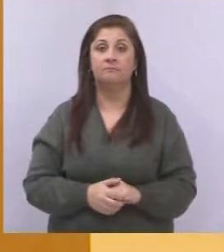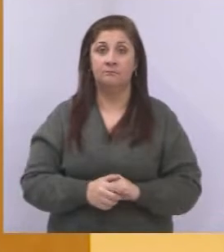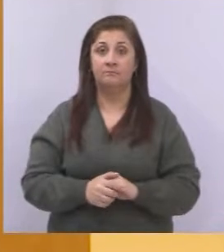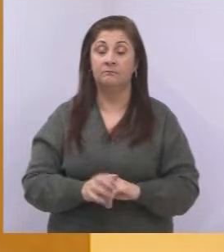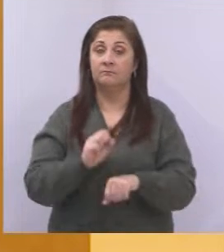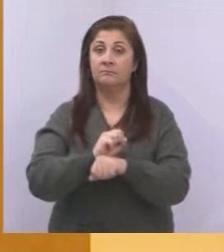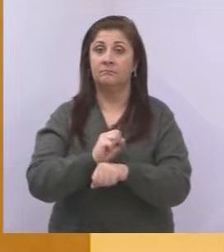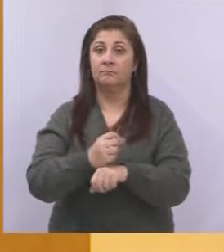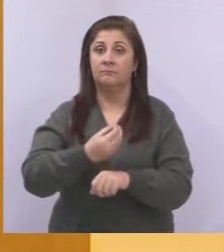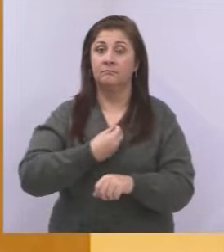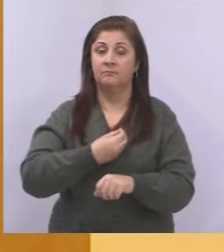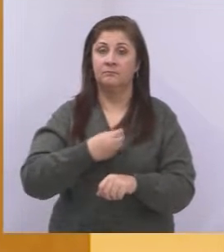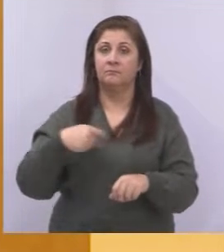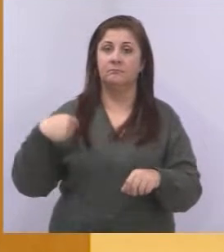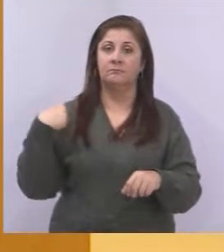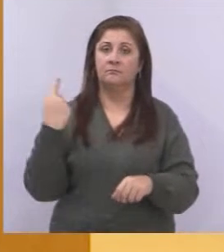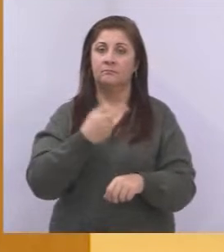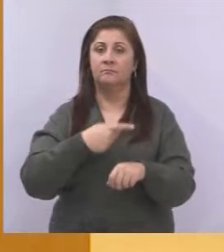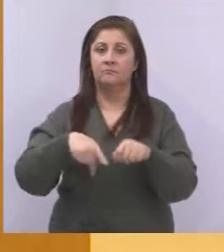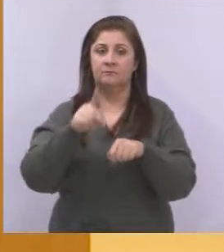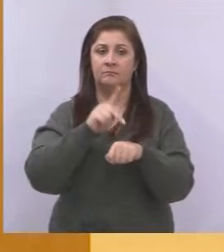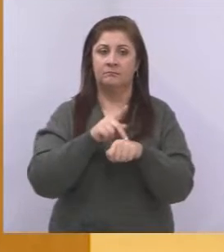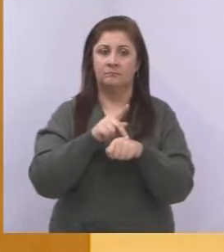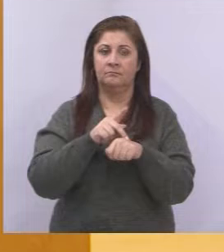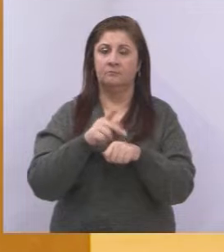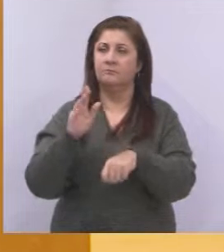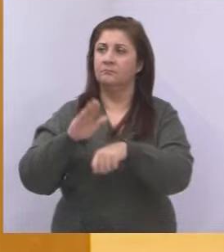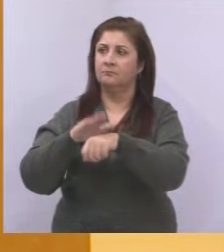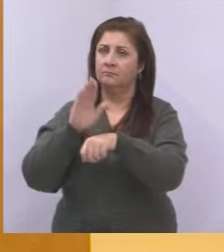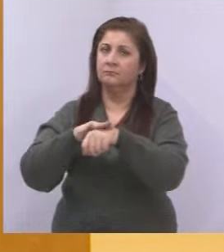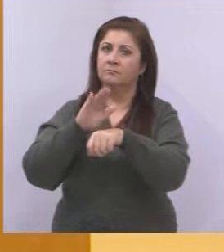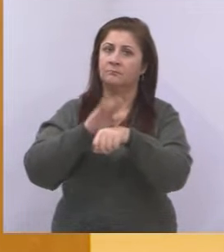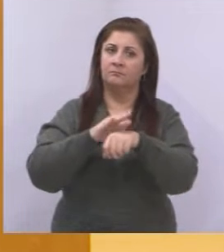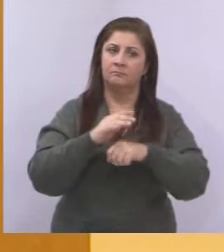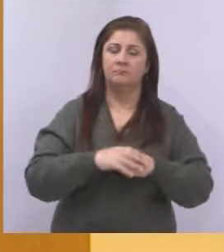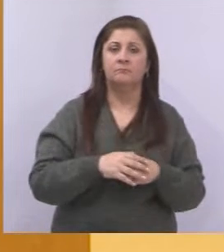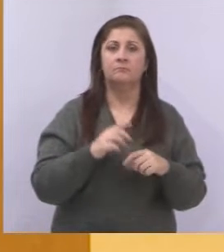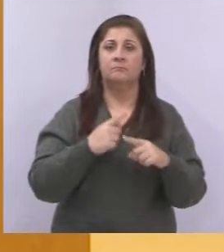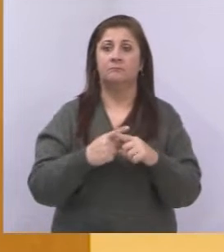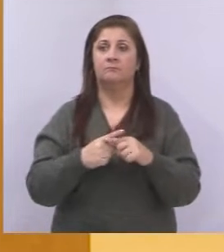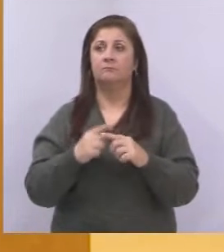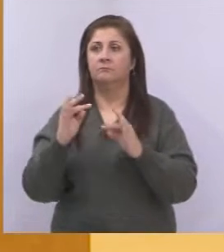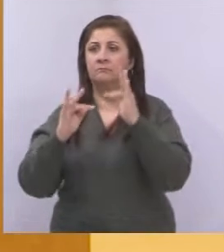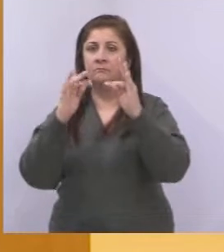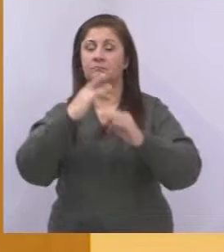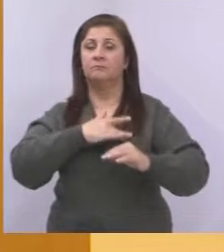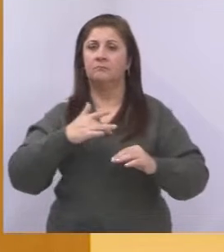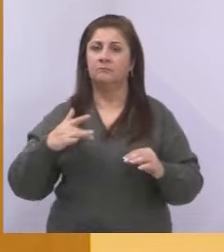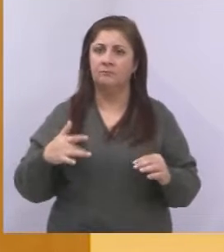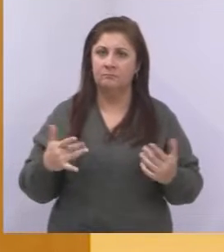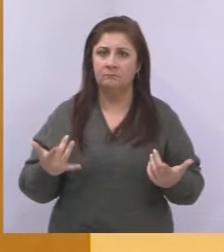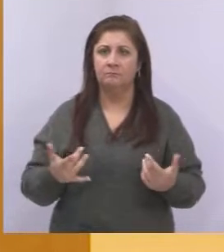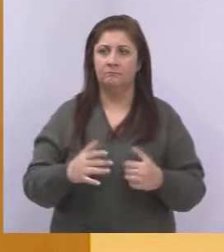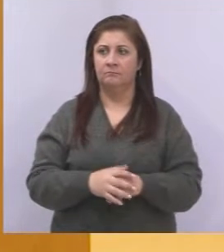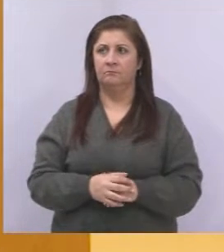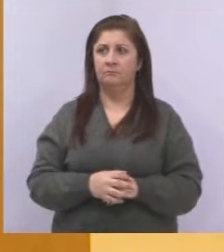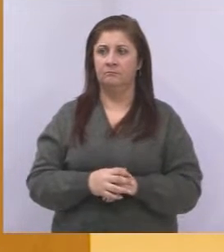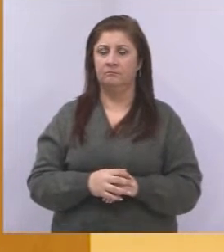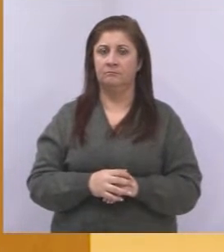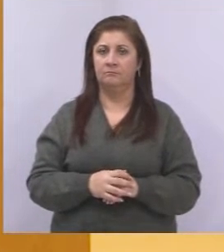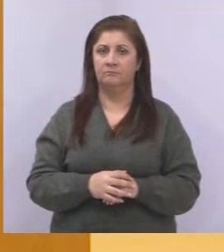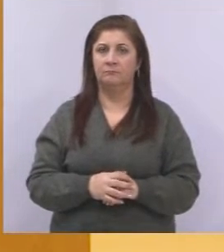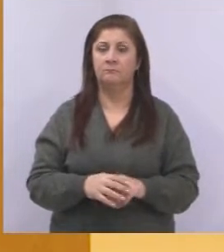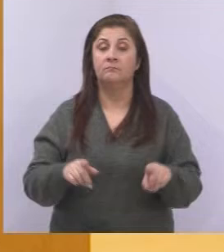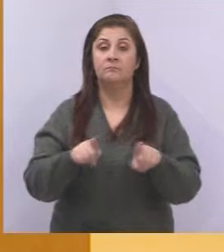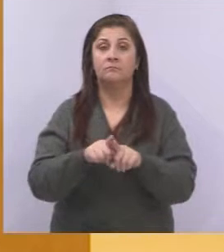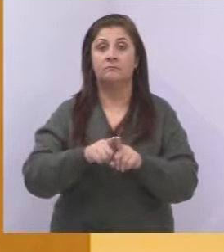expectativa de vida do nosso país está cada dia aumentando por conta dos avanços na medicina, por conta também de